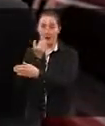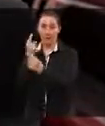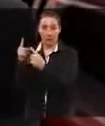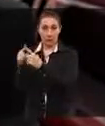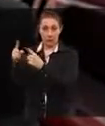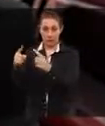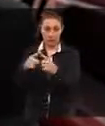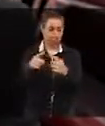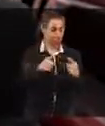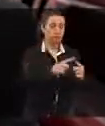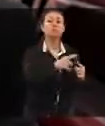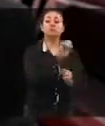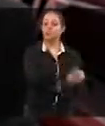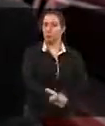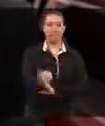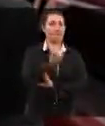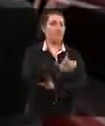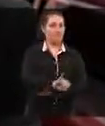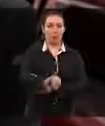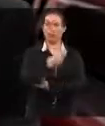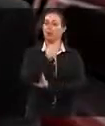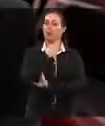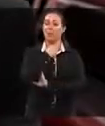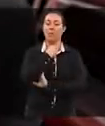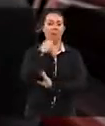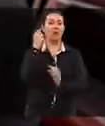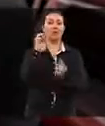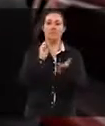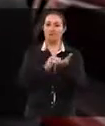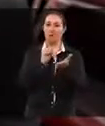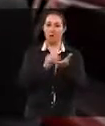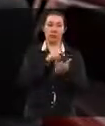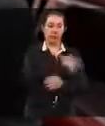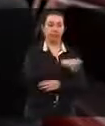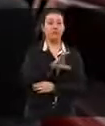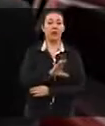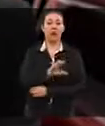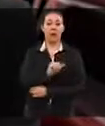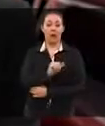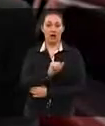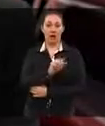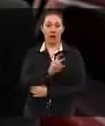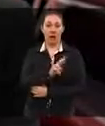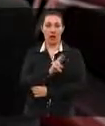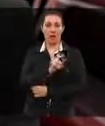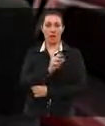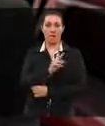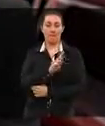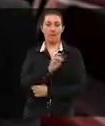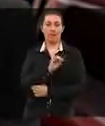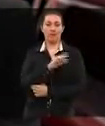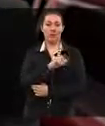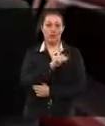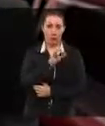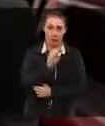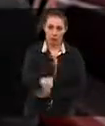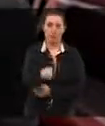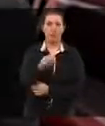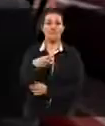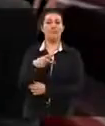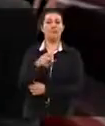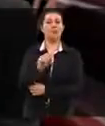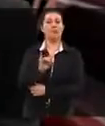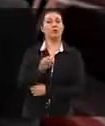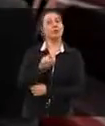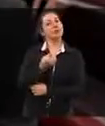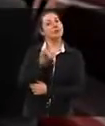de alimentos, né? Que são bem importantes e indispensáveis, tá? Que são os carboidratos, que são as proteínas, que são